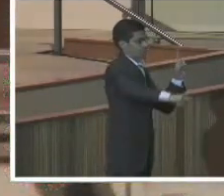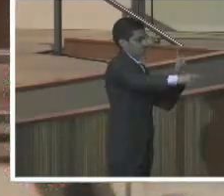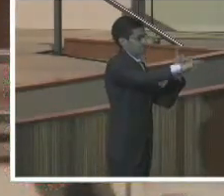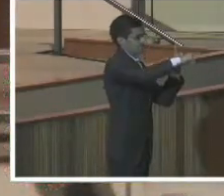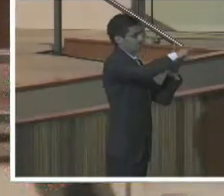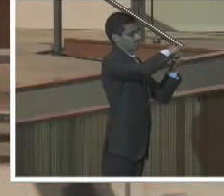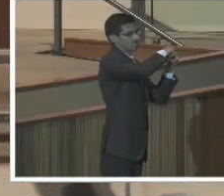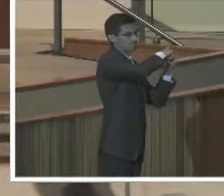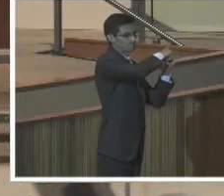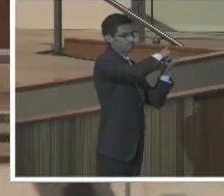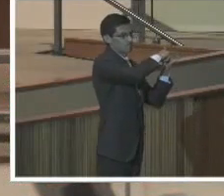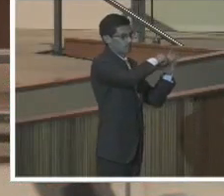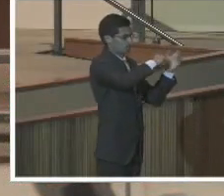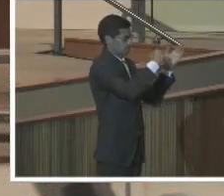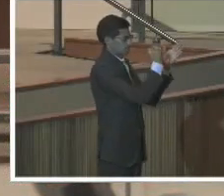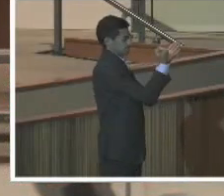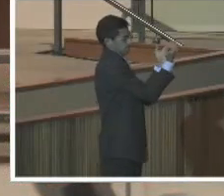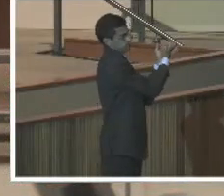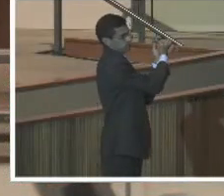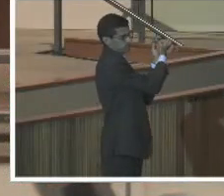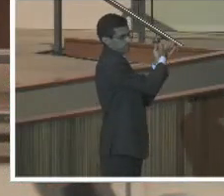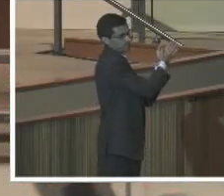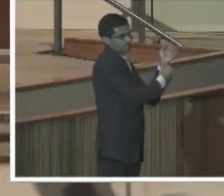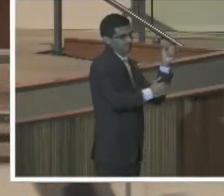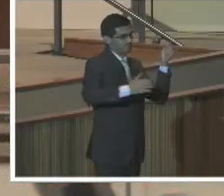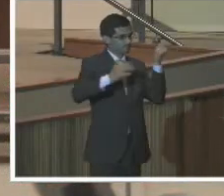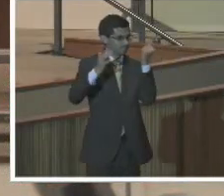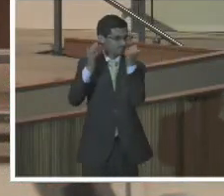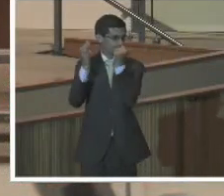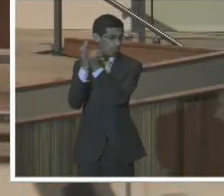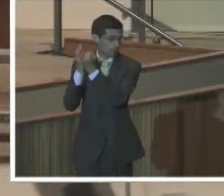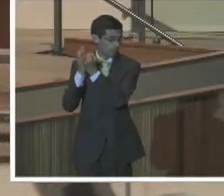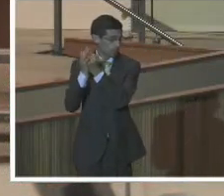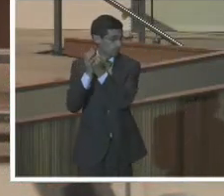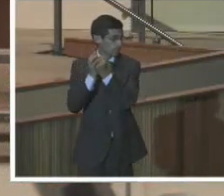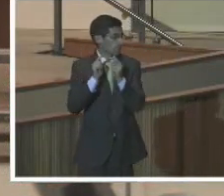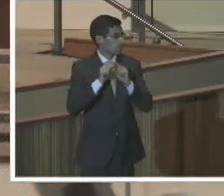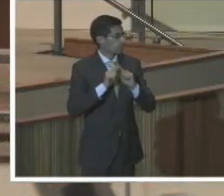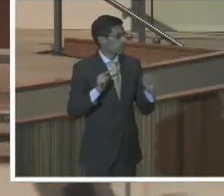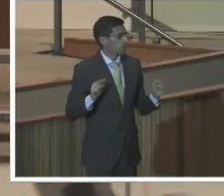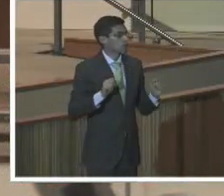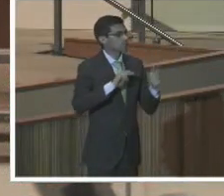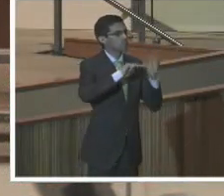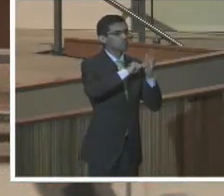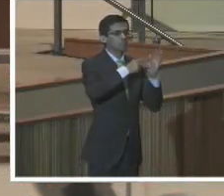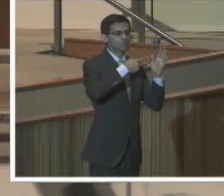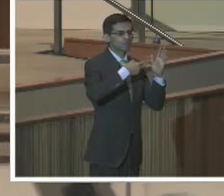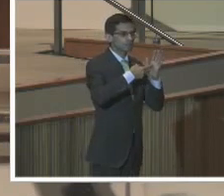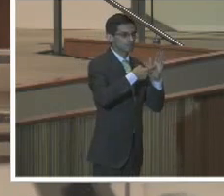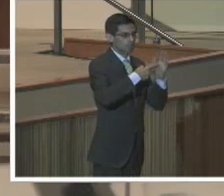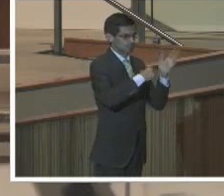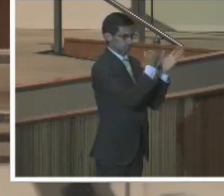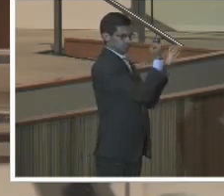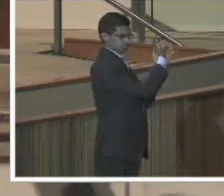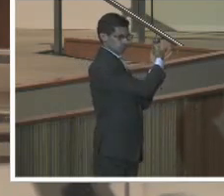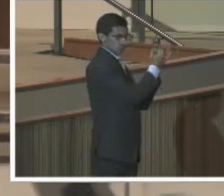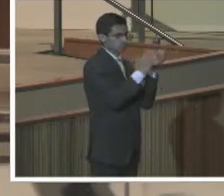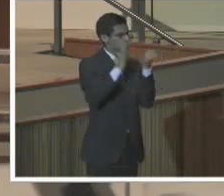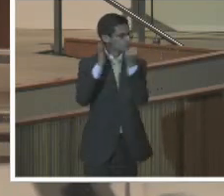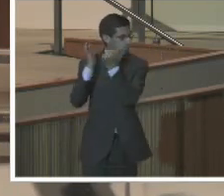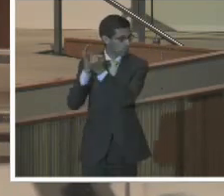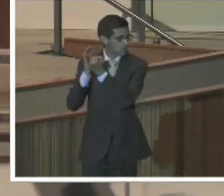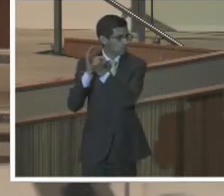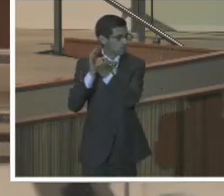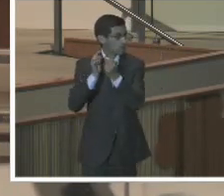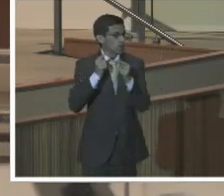crucificado, pregado na cruz. Sabe, o pregar na cruz tem um significado espiritual tremendo,